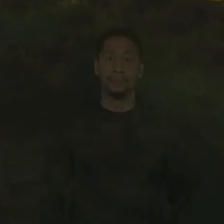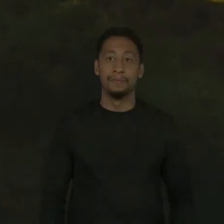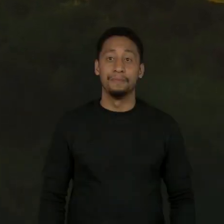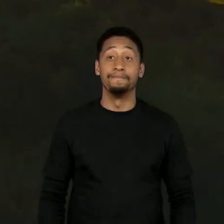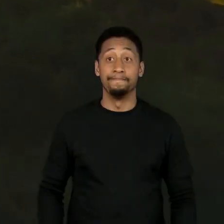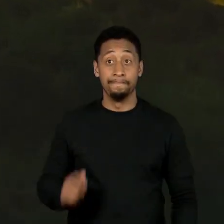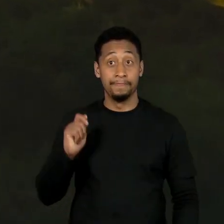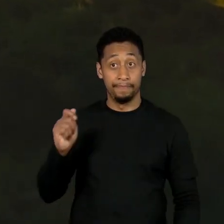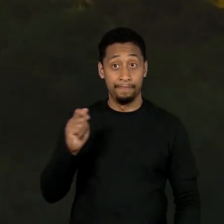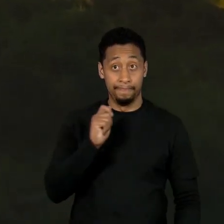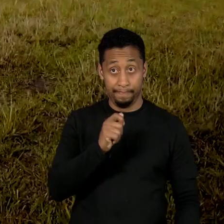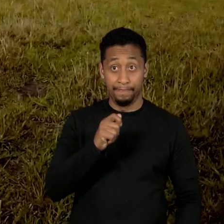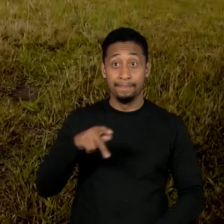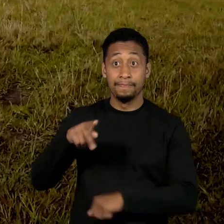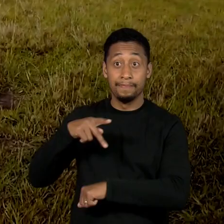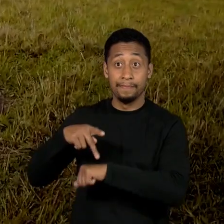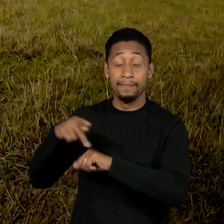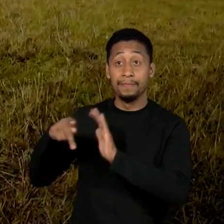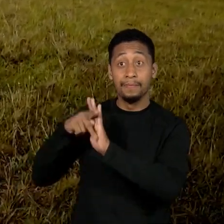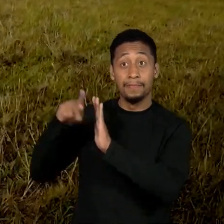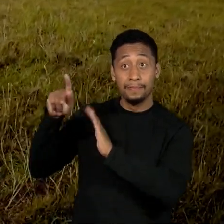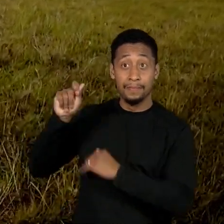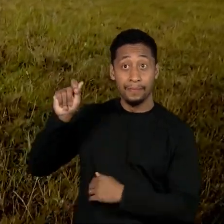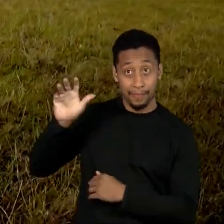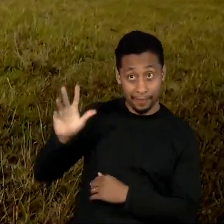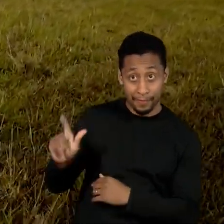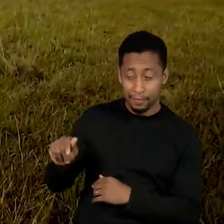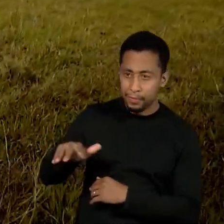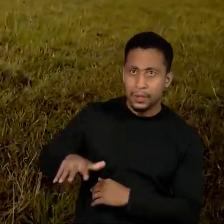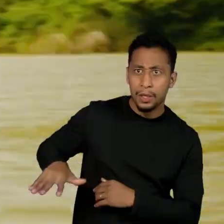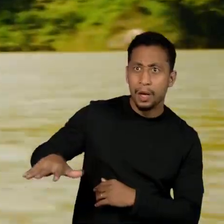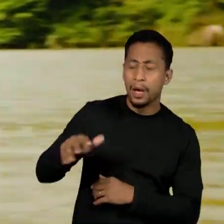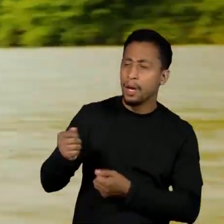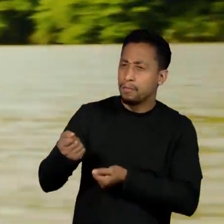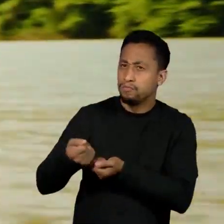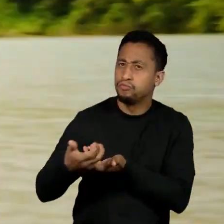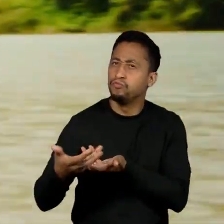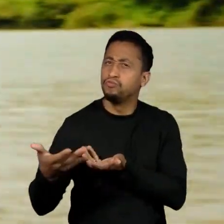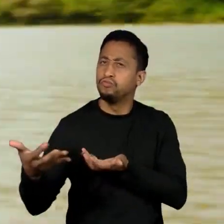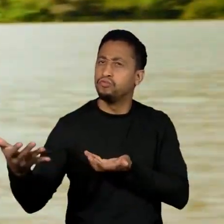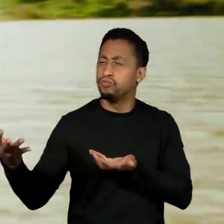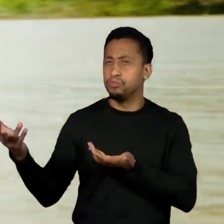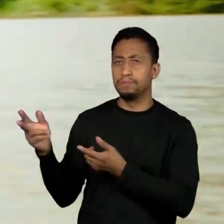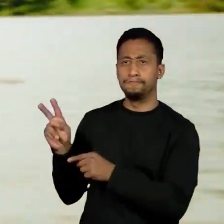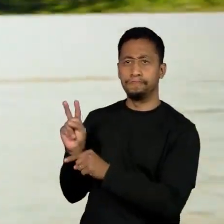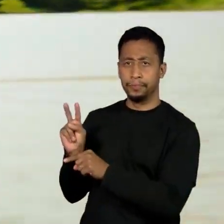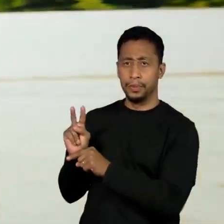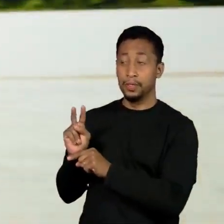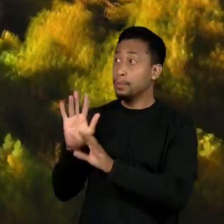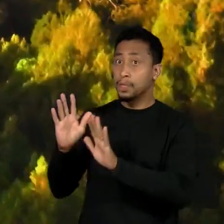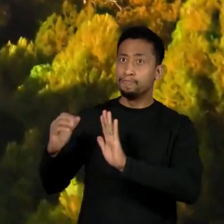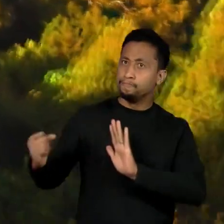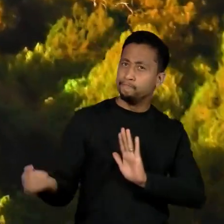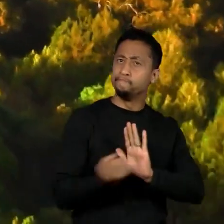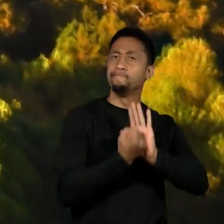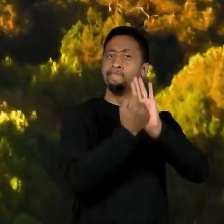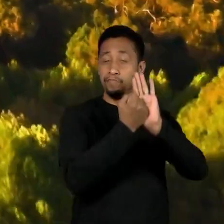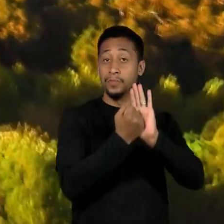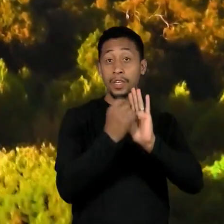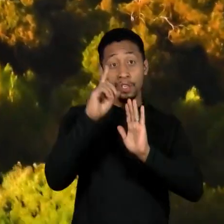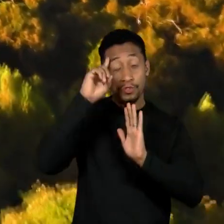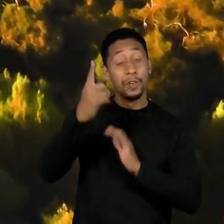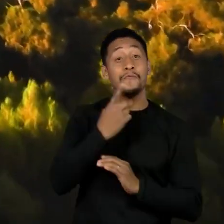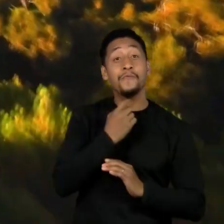Quênia, país africano famoso pelas áreas naturais protegidas, ganha destaque ao decretar feriado para o plantio de